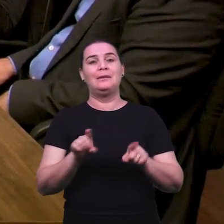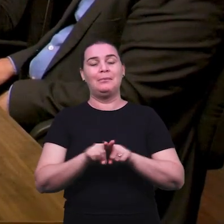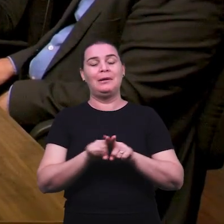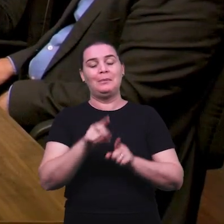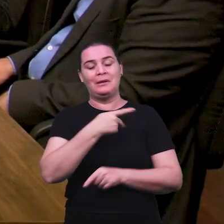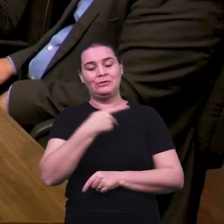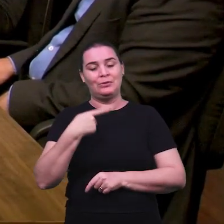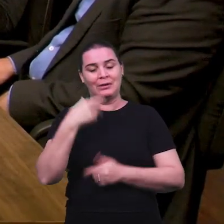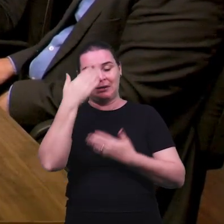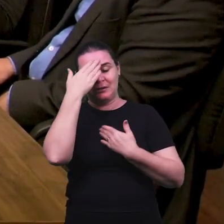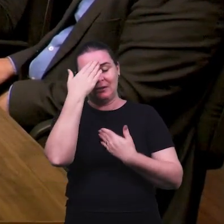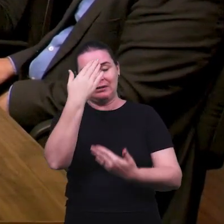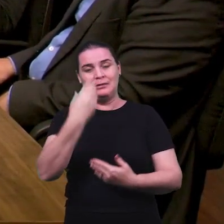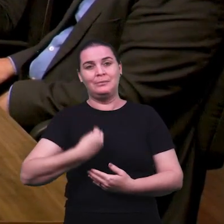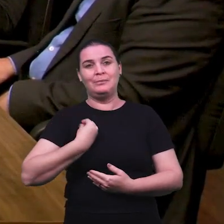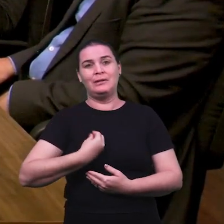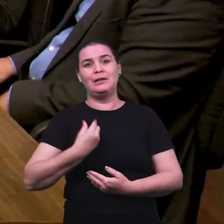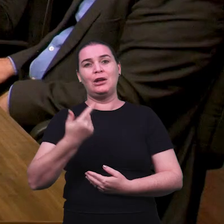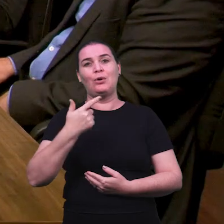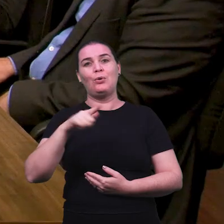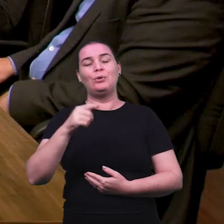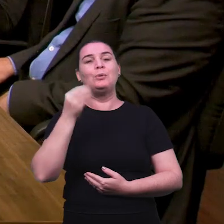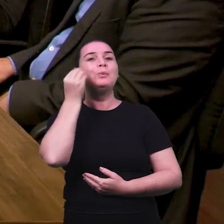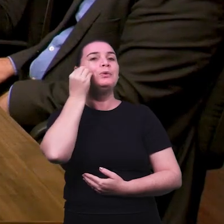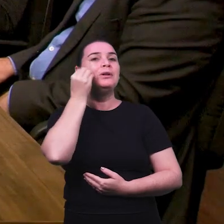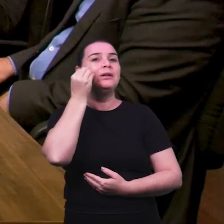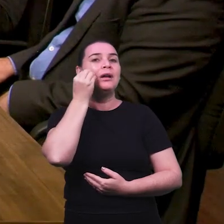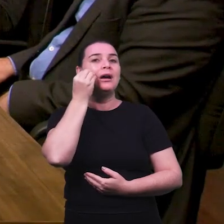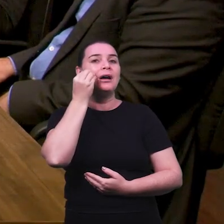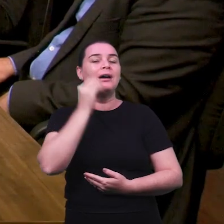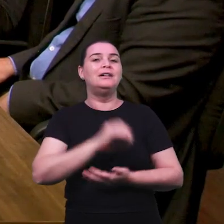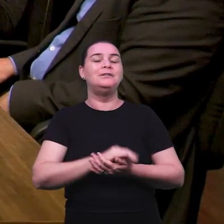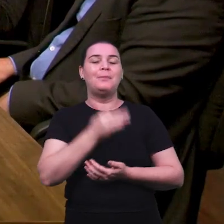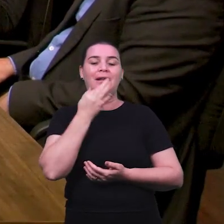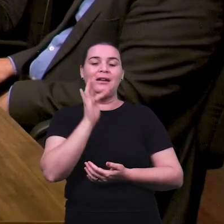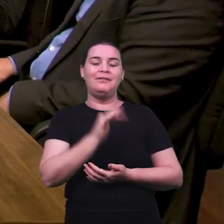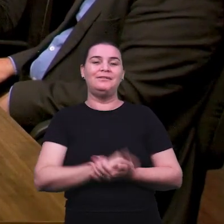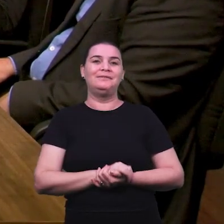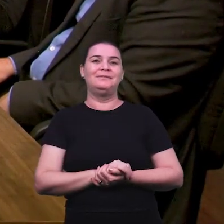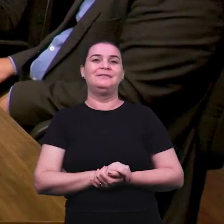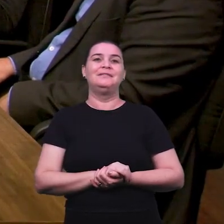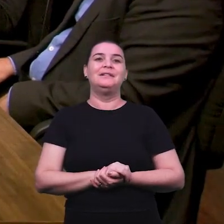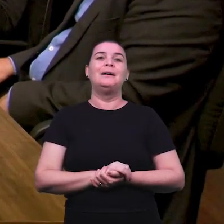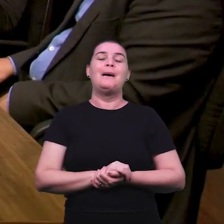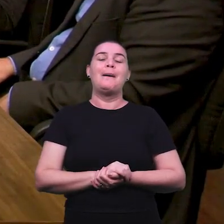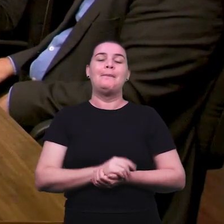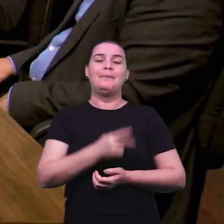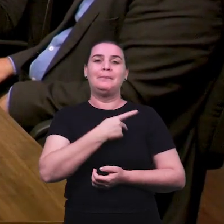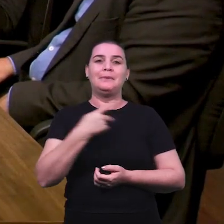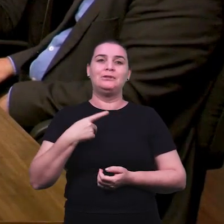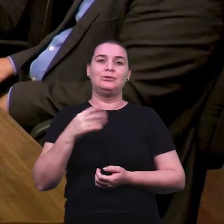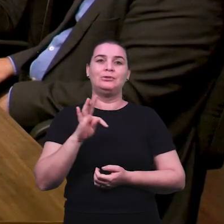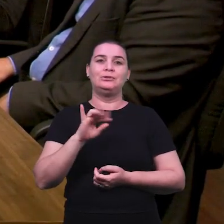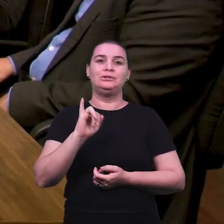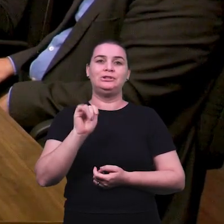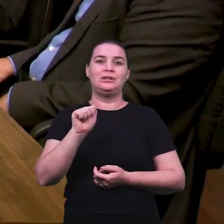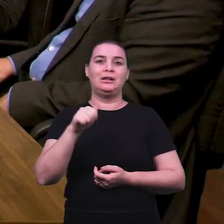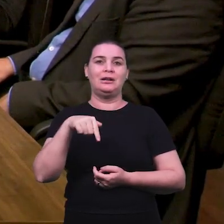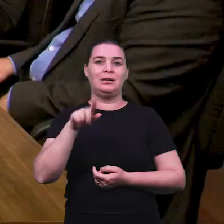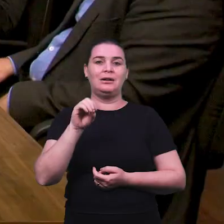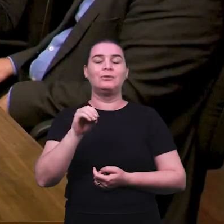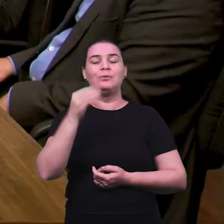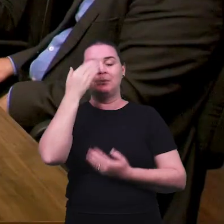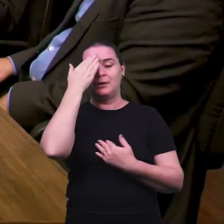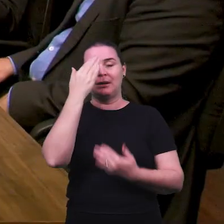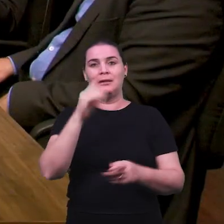a paz do Senhor. Paz do Senhor. Até uma próxima oportunidade. Amém. É breve, né? Isso, amém. Pode ser o pastor Tiago. Pai do Senhor, Deus abençoe.